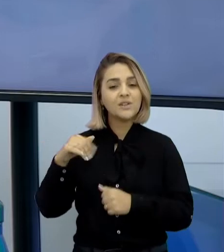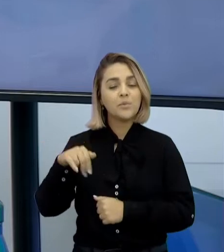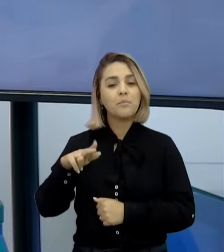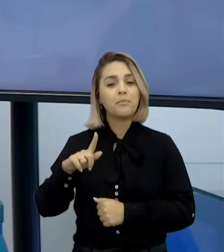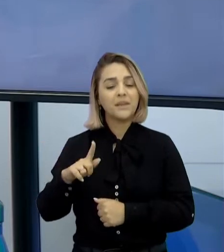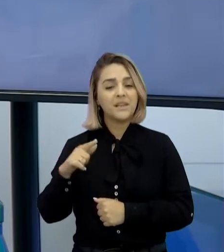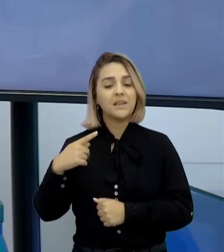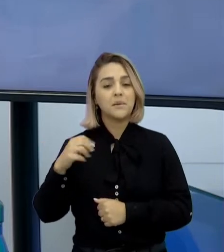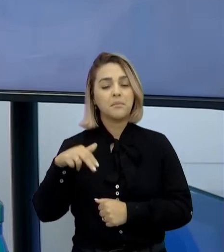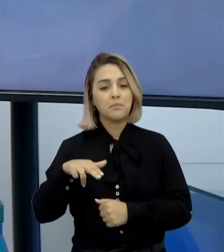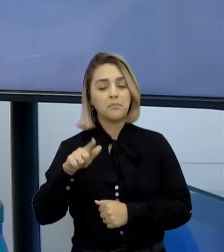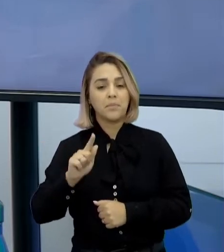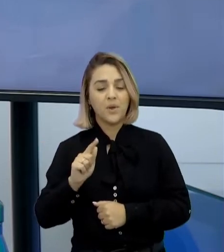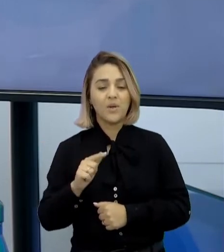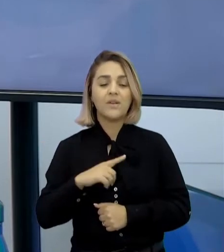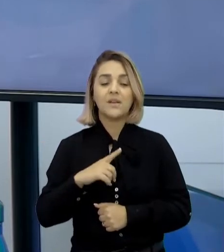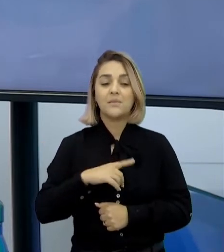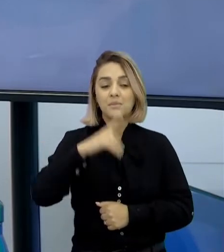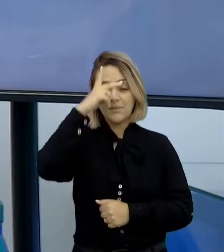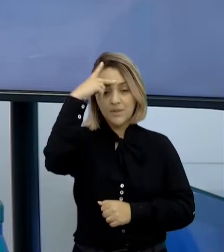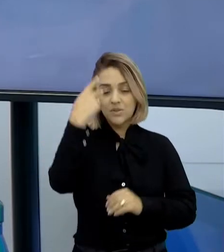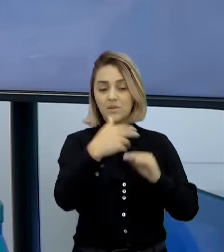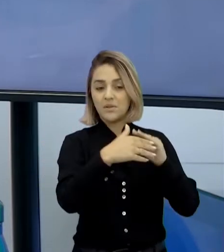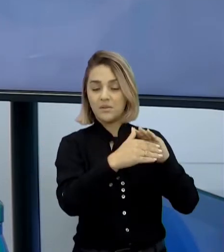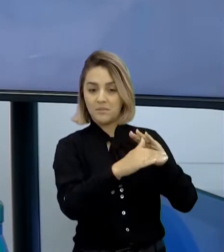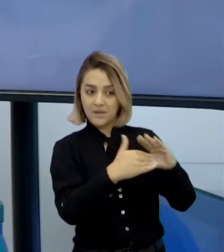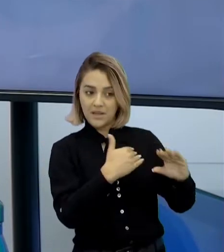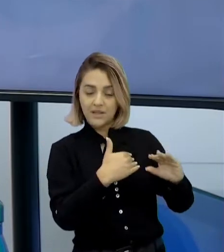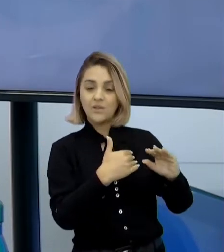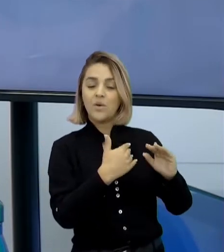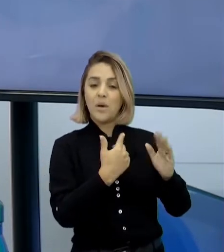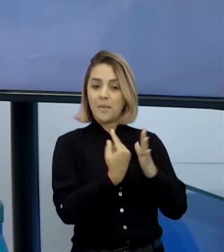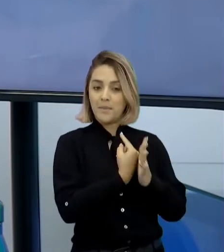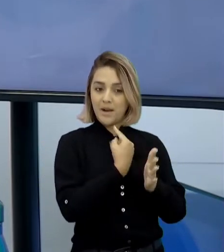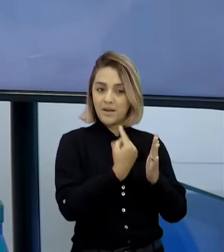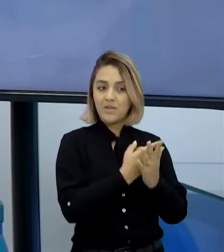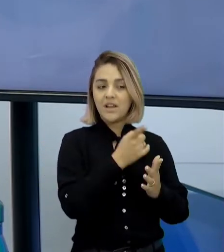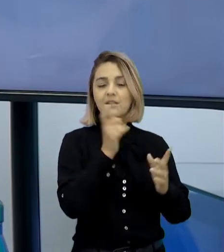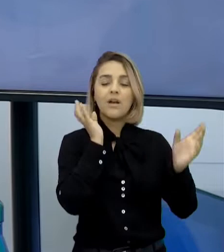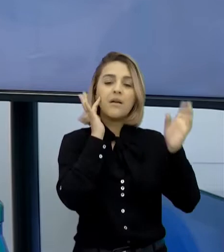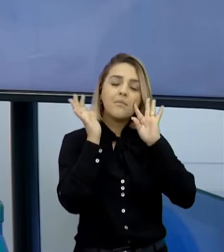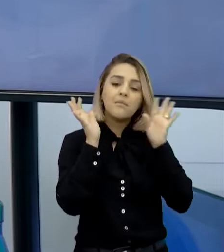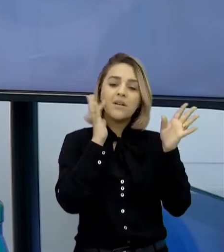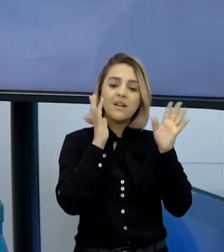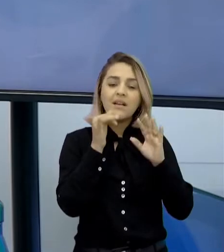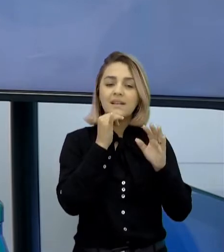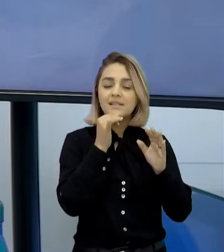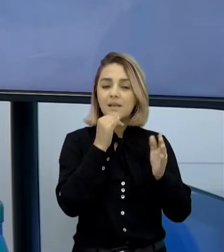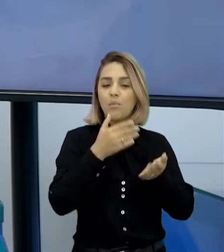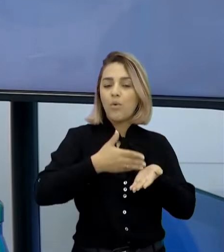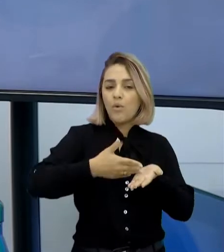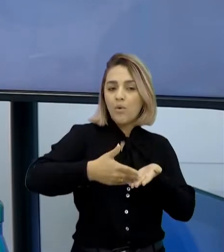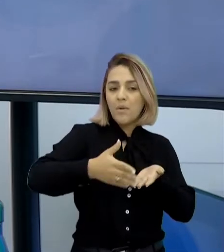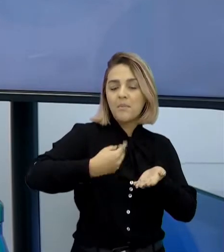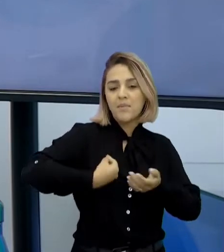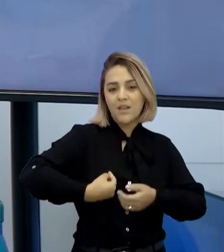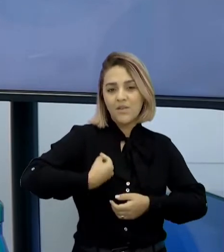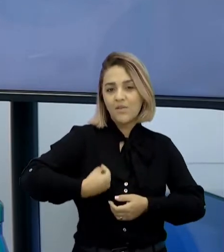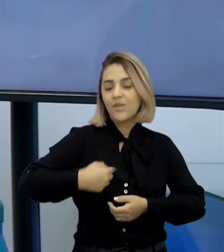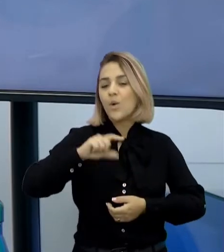tenha recebido ali as perguntas, ele já vai criando hipóteses, né? A partir da minha vida, o que é